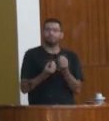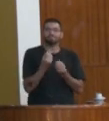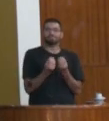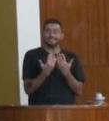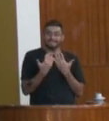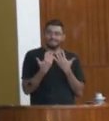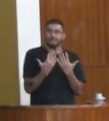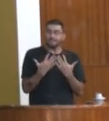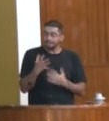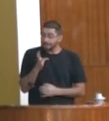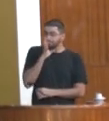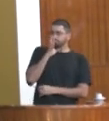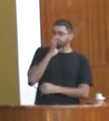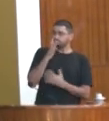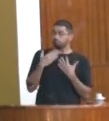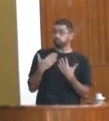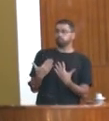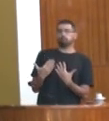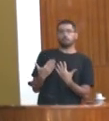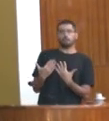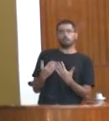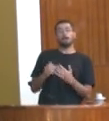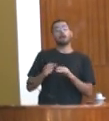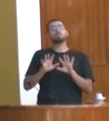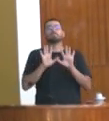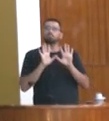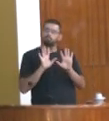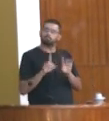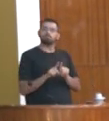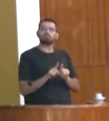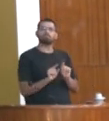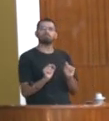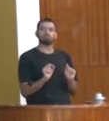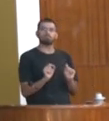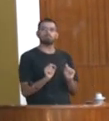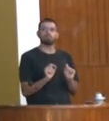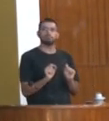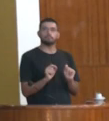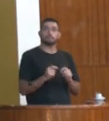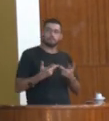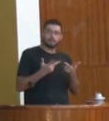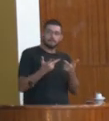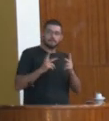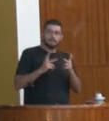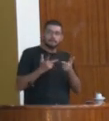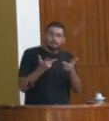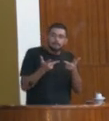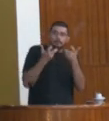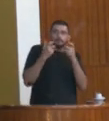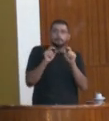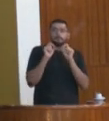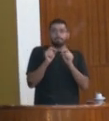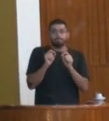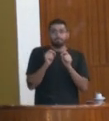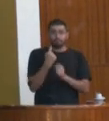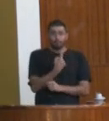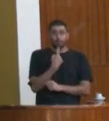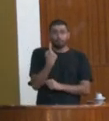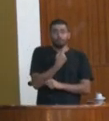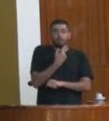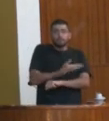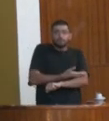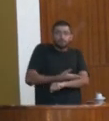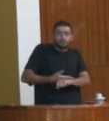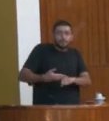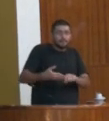chocou, sabe? Mas mostrou também que a gente está acostumado também a falar para uma bolha. A gente